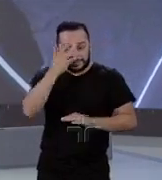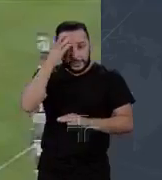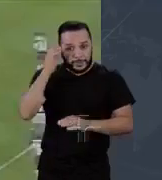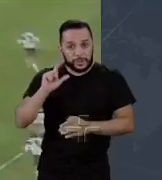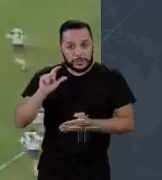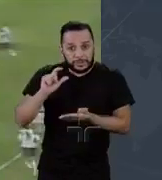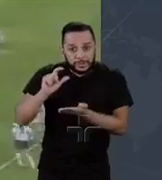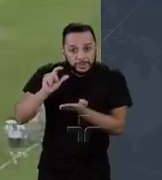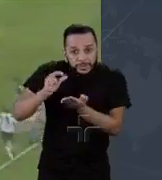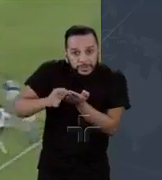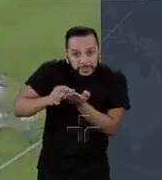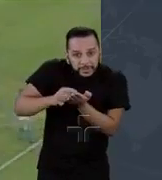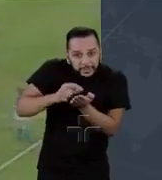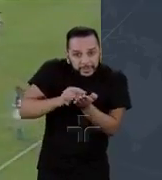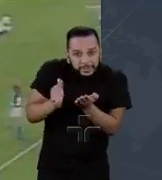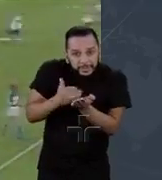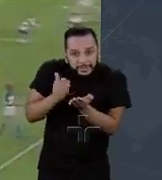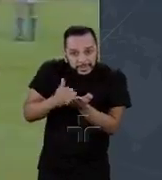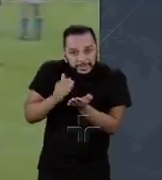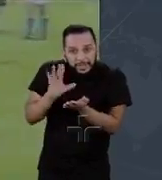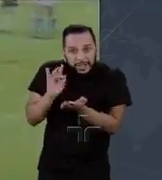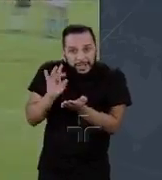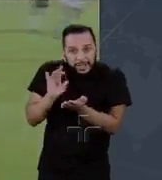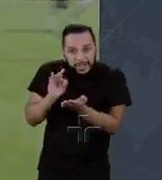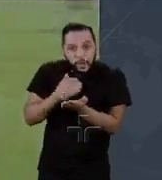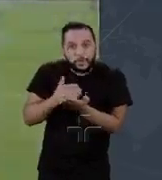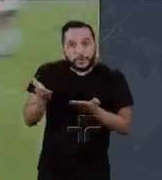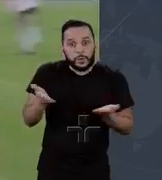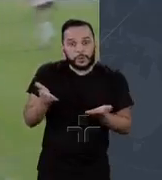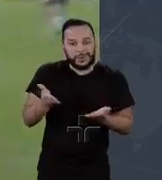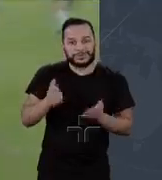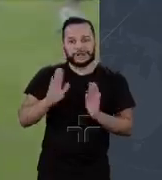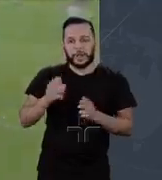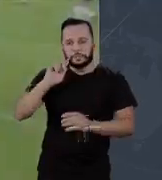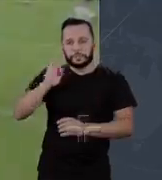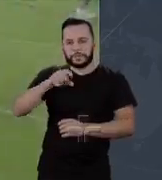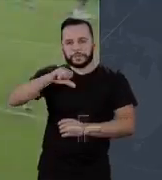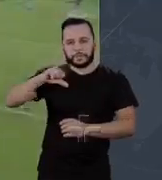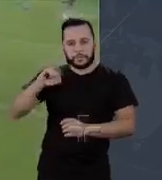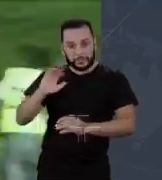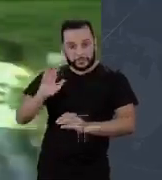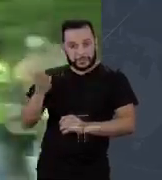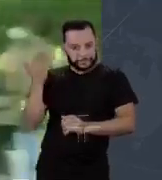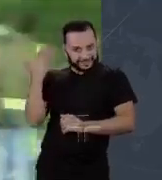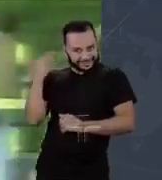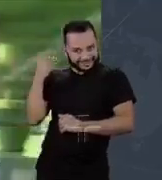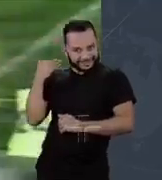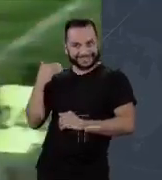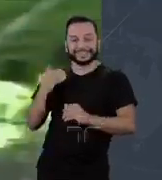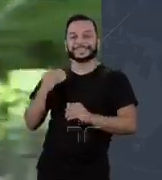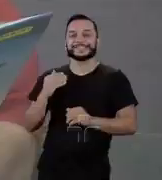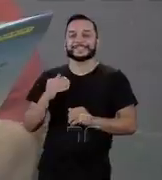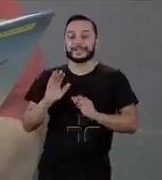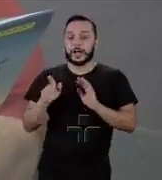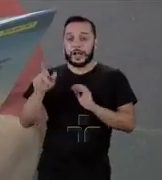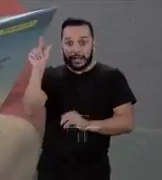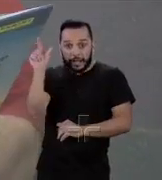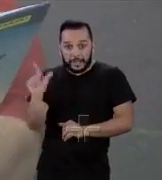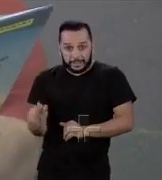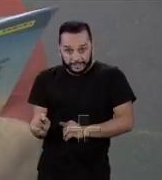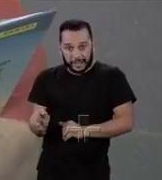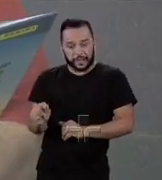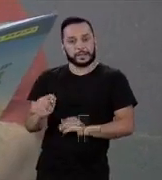hoje. Na Copa do Mundo de 90, na Itália, quando a Alemanha ganhava o 3º título mundial, aqui